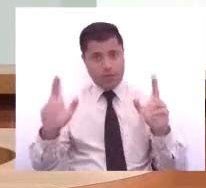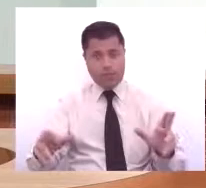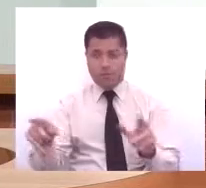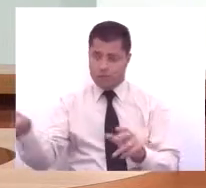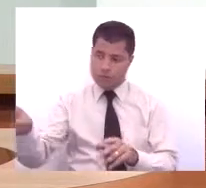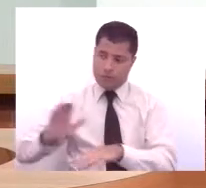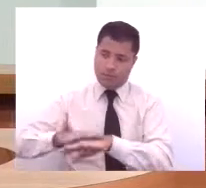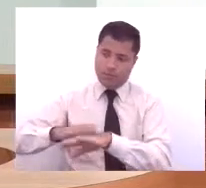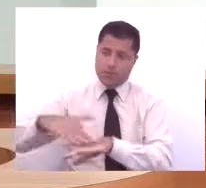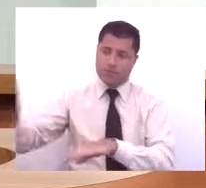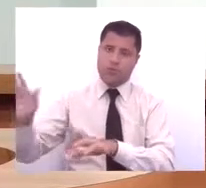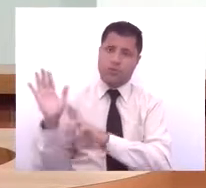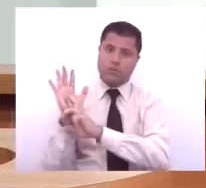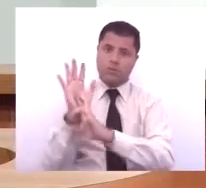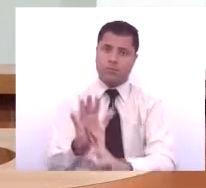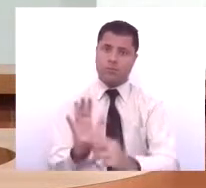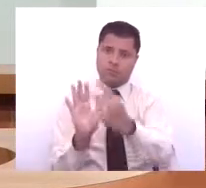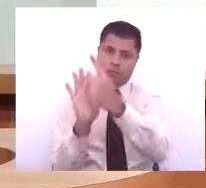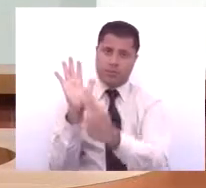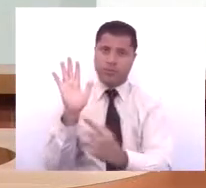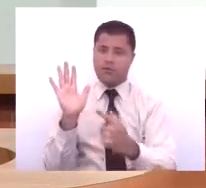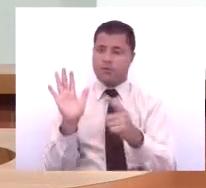apresentasse novamente esse projeto de lei. Eu